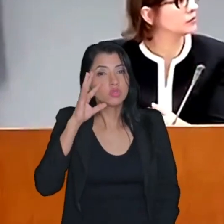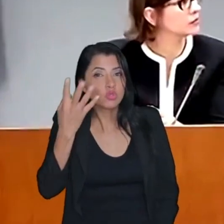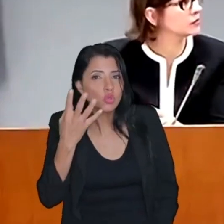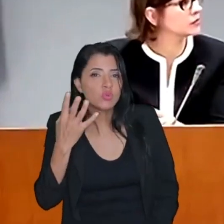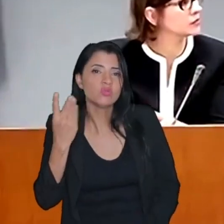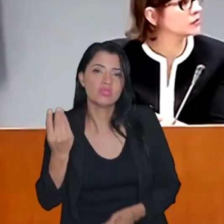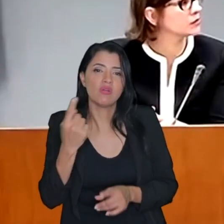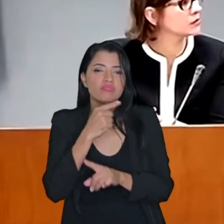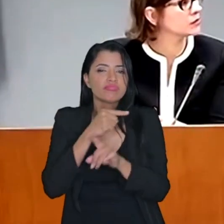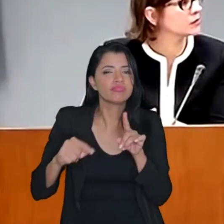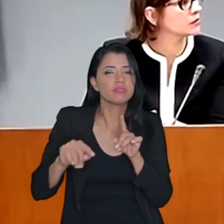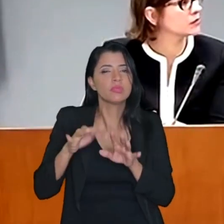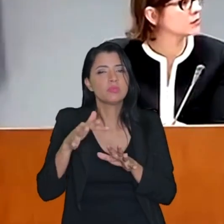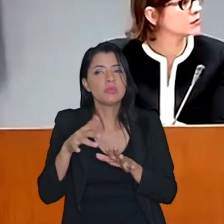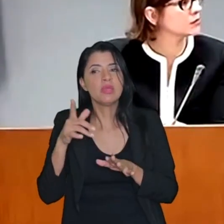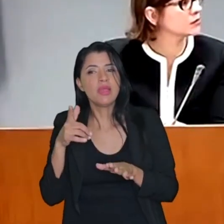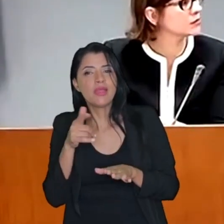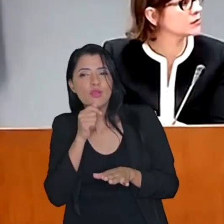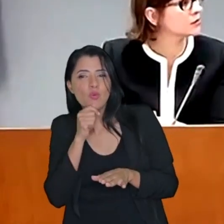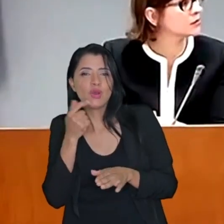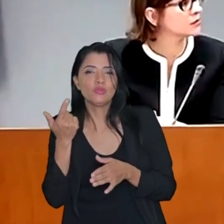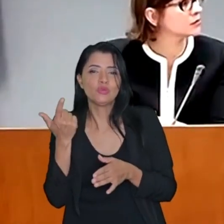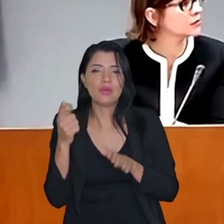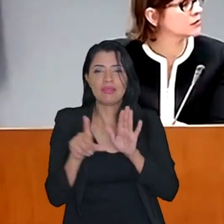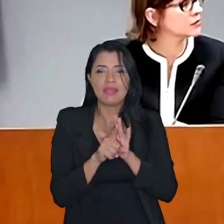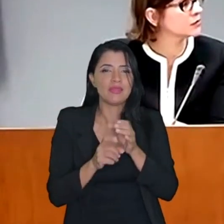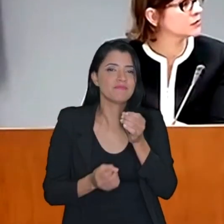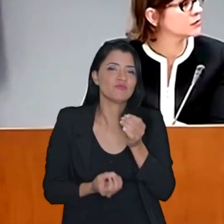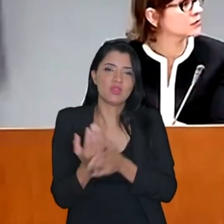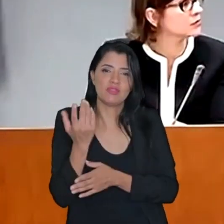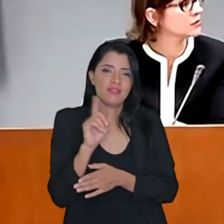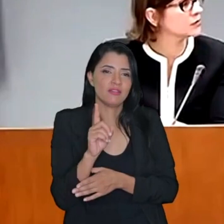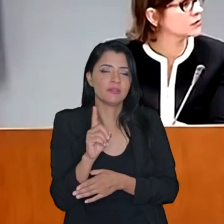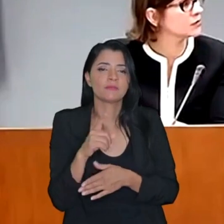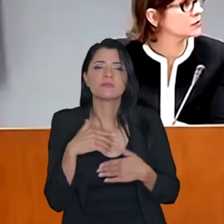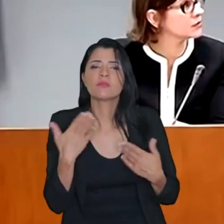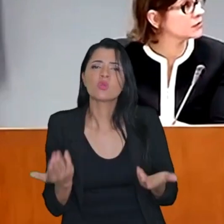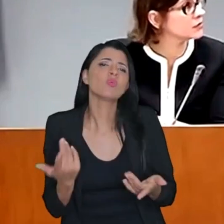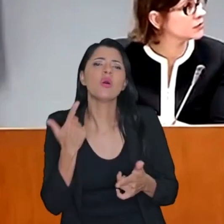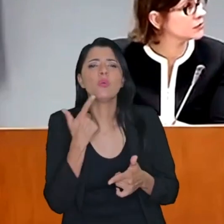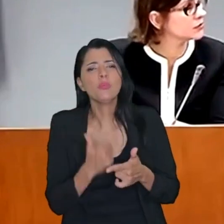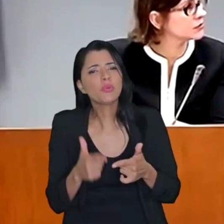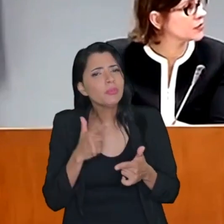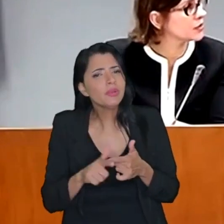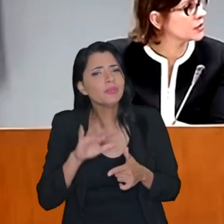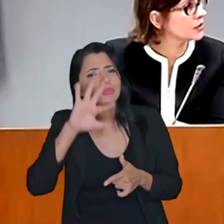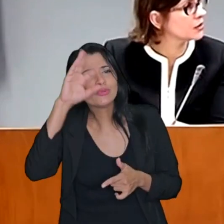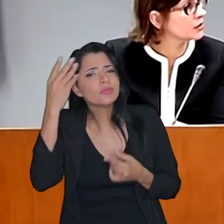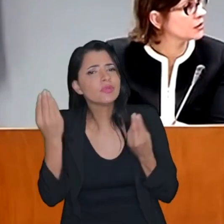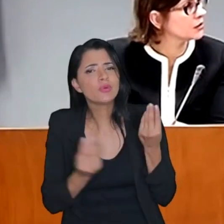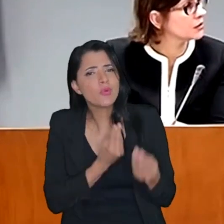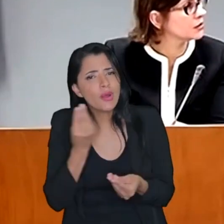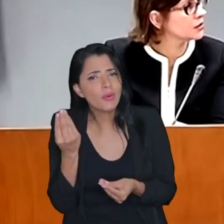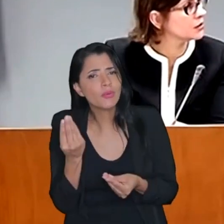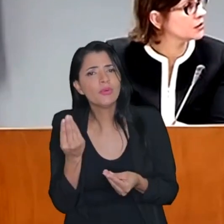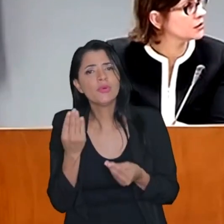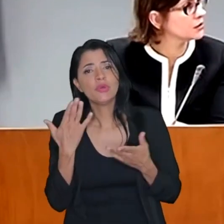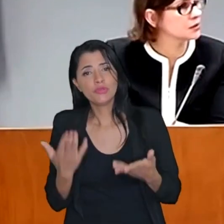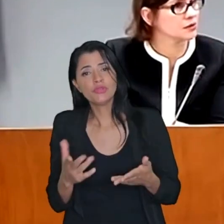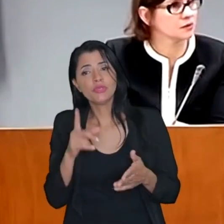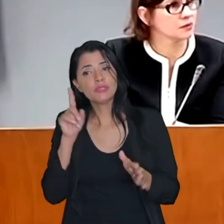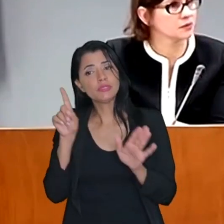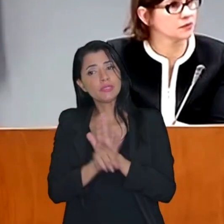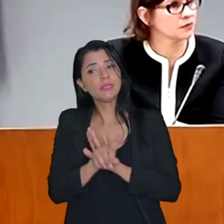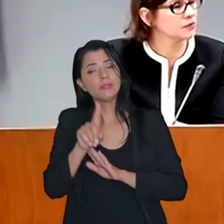solução intermediária, enquanto esses instrumentos não vêm. Qual é o problema dessa solução? Além de